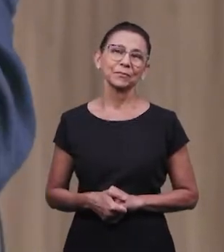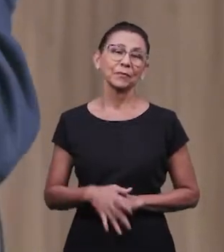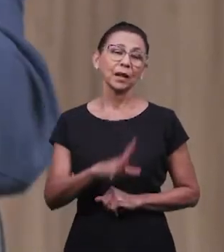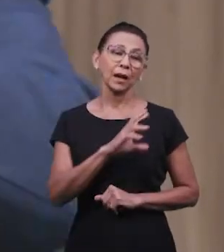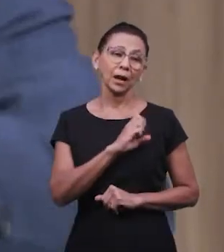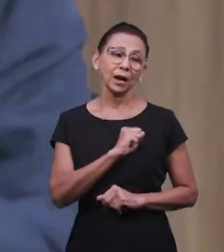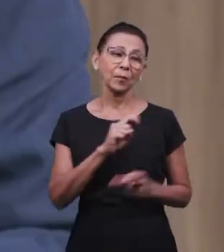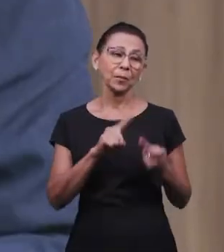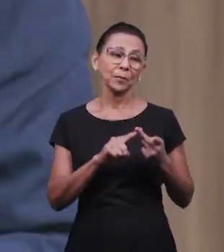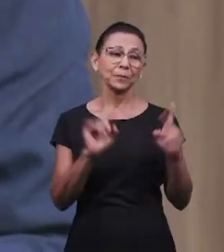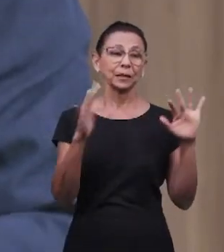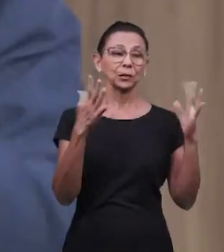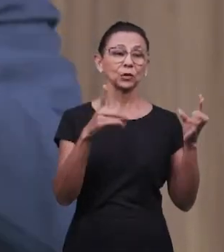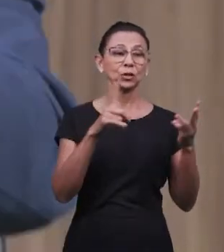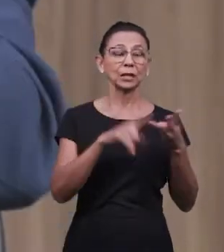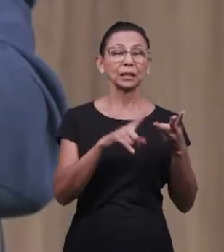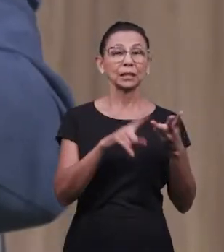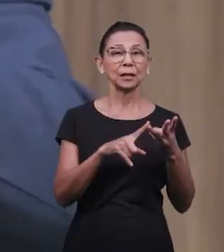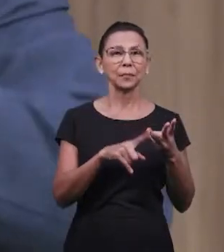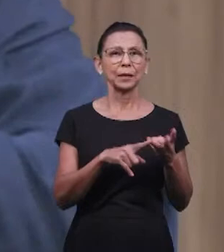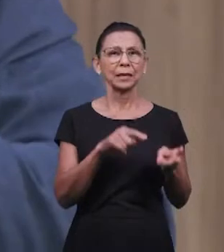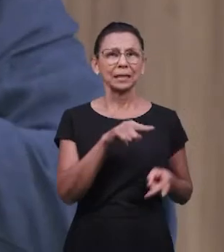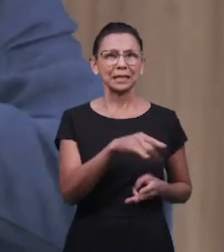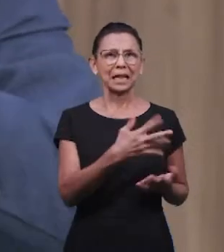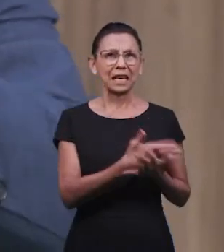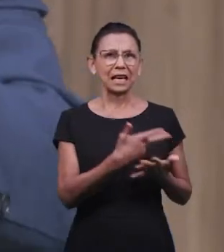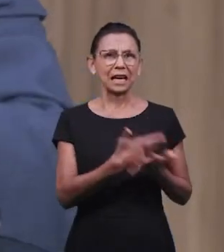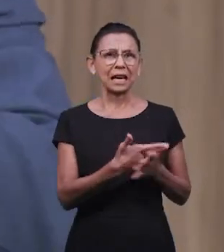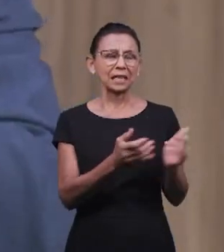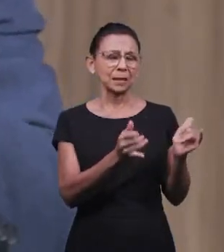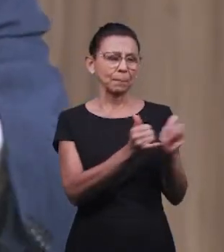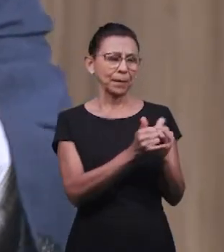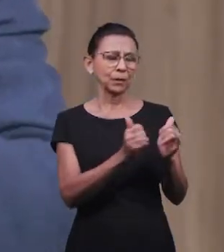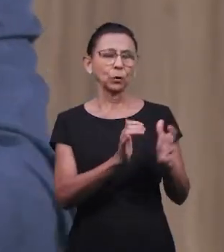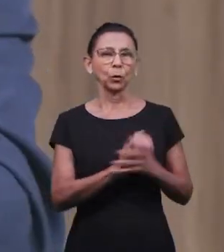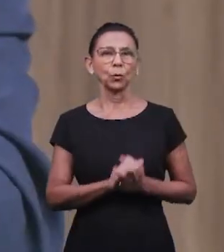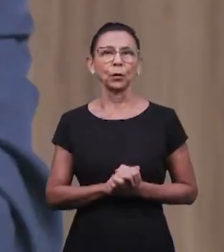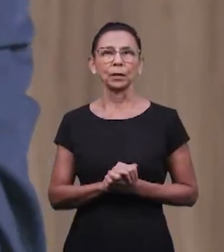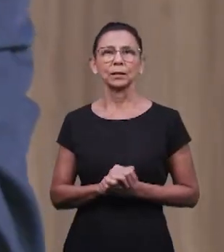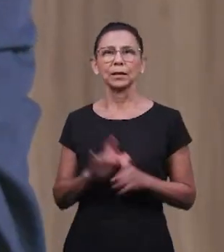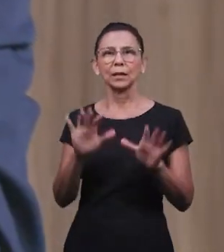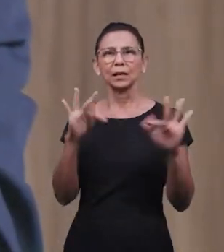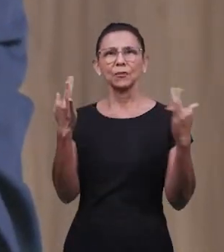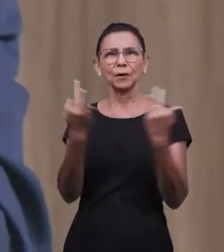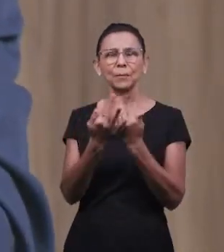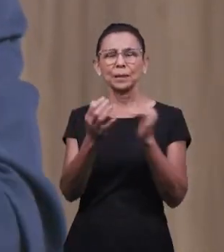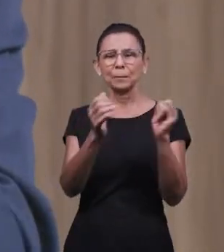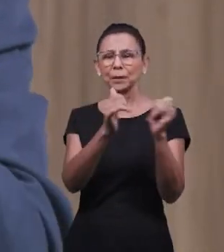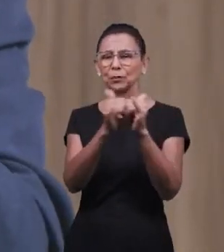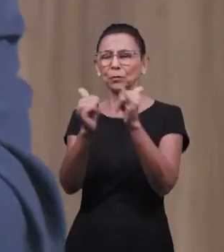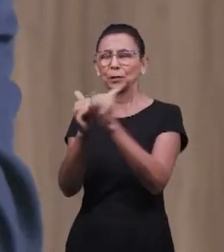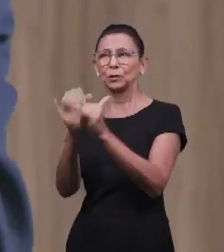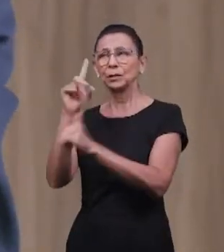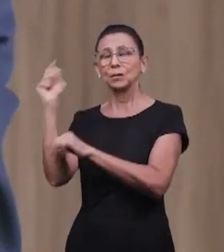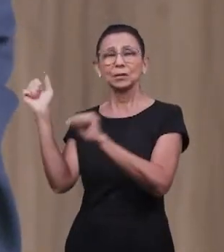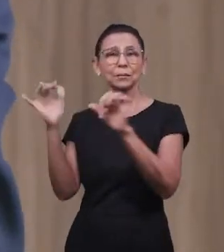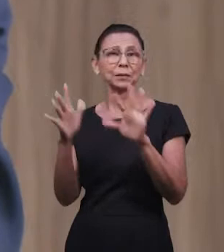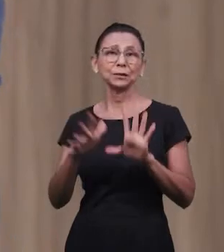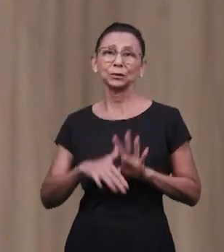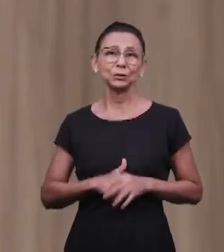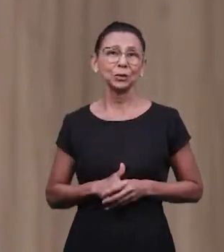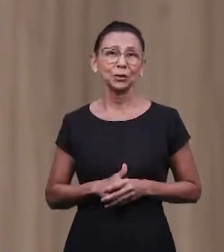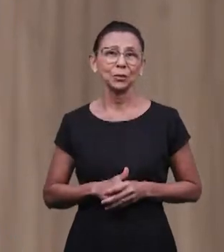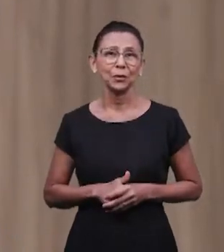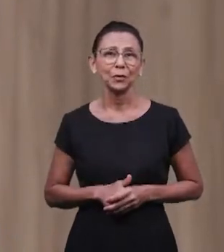você perdoar quando ele errar. Você perdoar seu pai te perdoar. A família com perdão é uma família que é abençoada. Eu falo assim de perdão, mas é isso